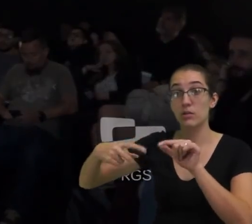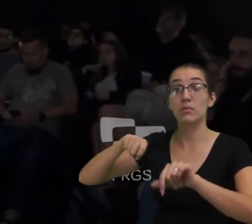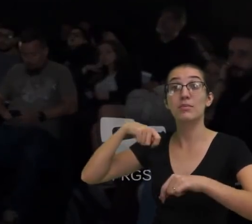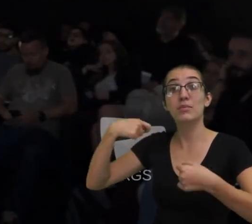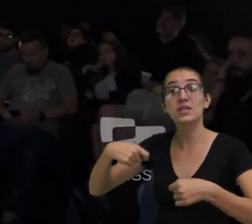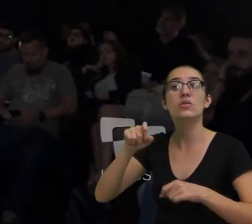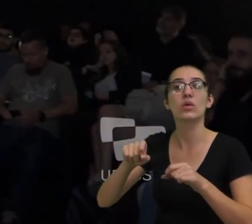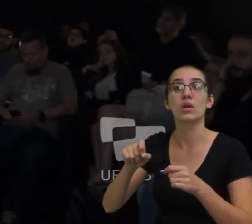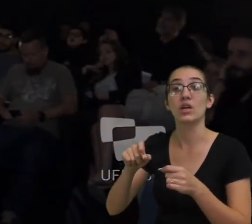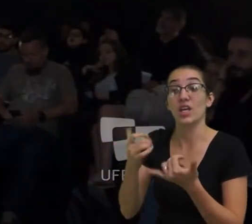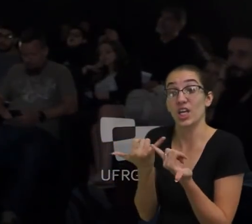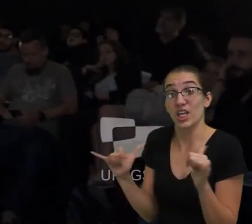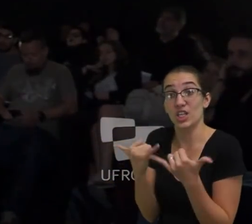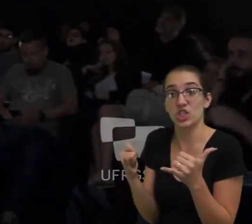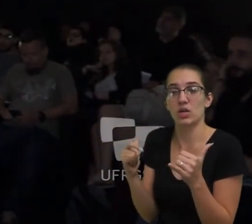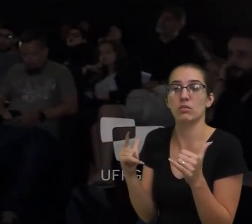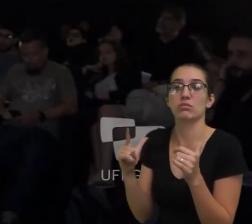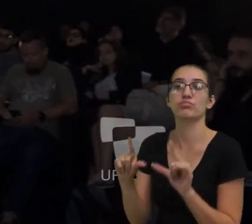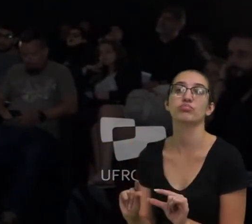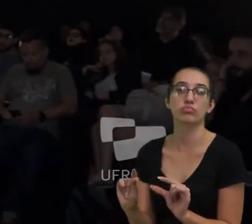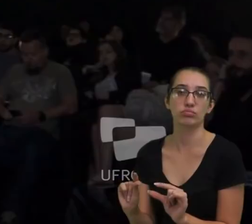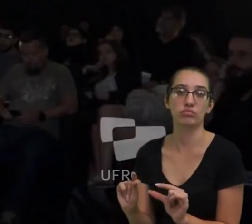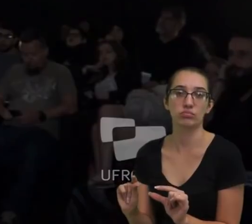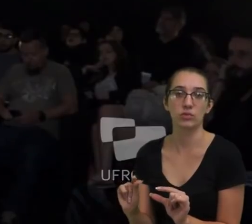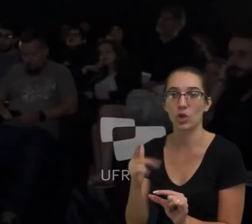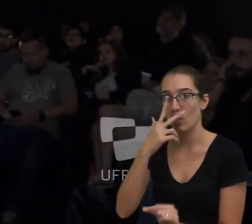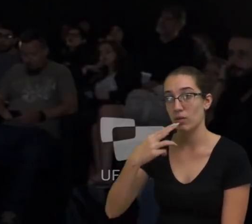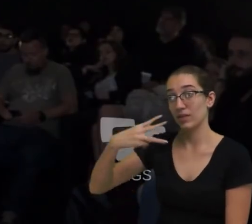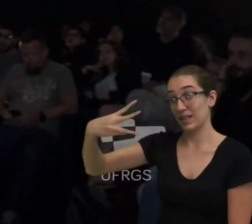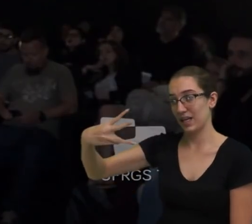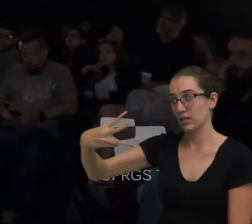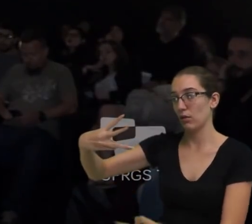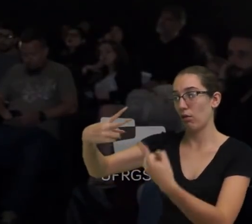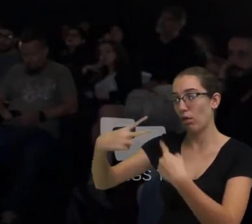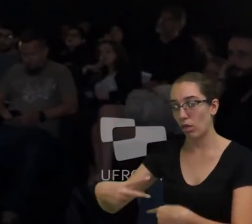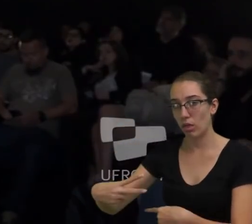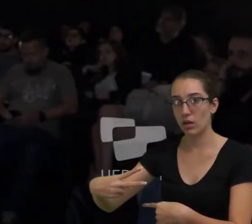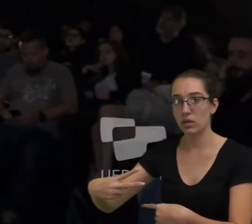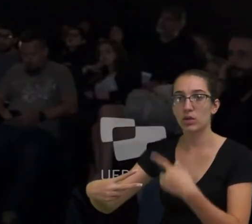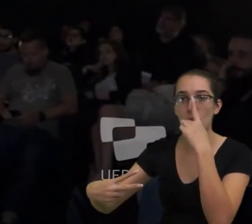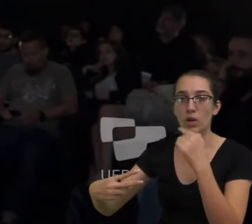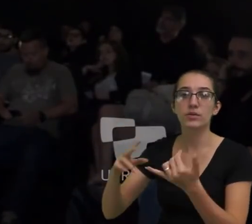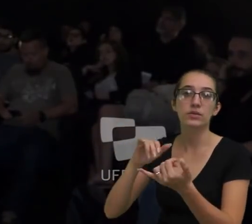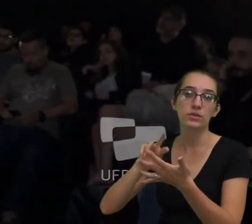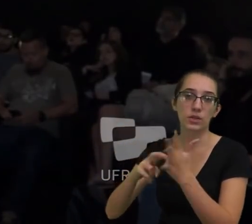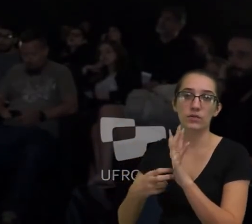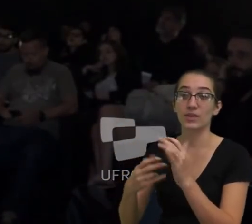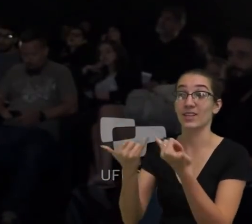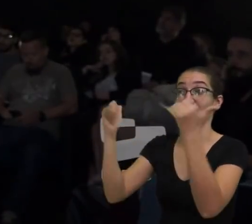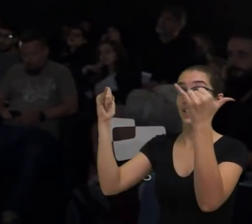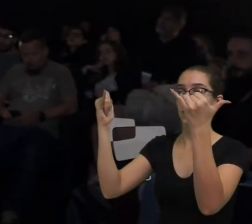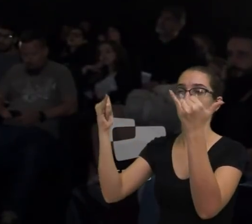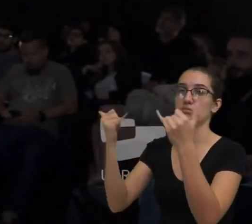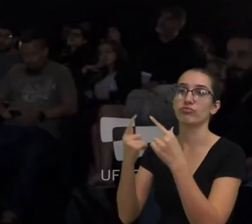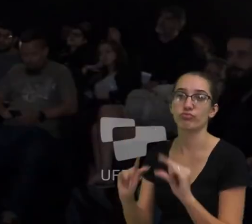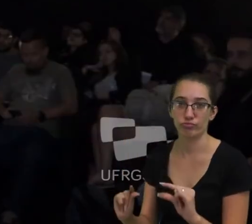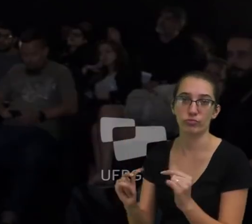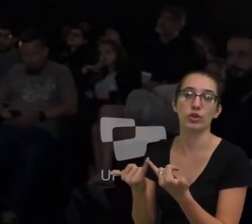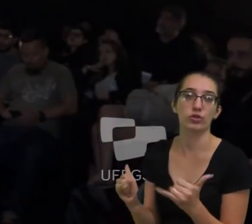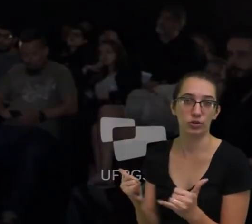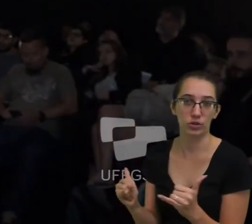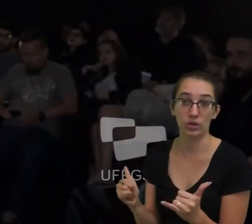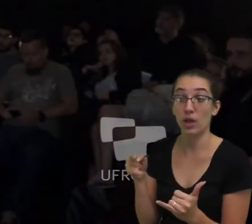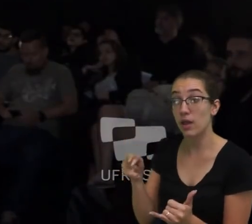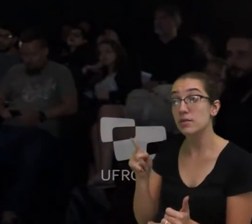para um nível de menor energia. E aí essa energia é uma partícula de luz. Aonde eu espero que essa partícula de